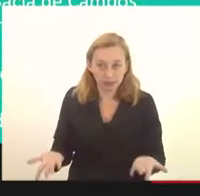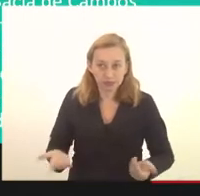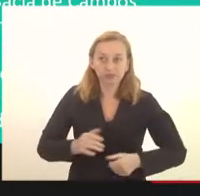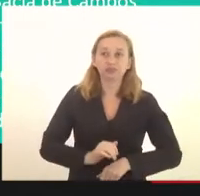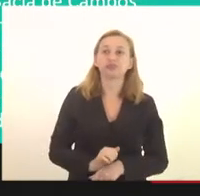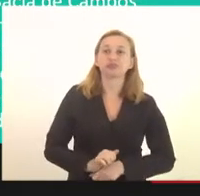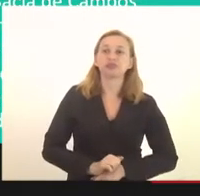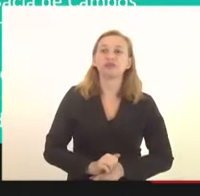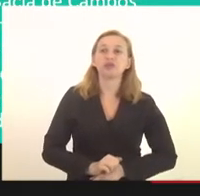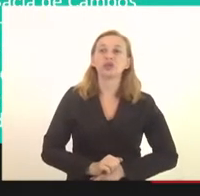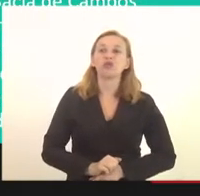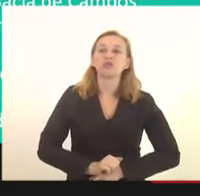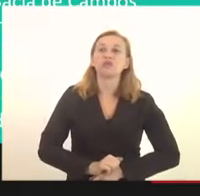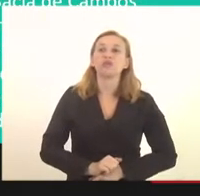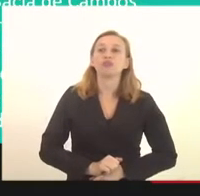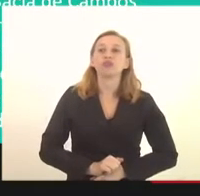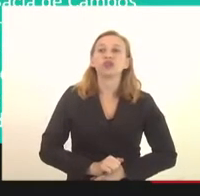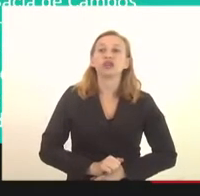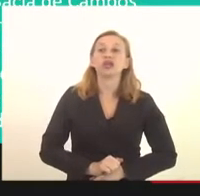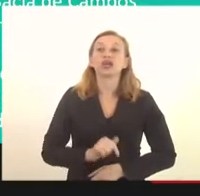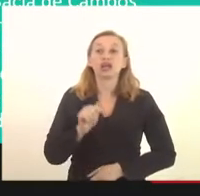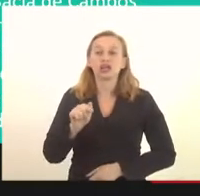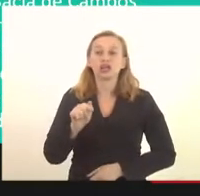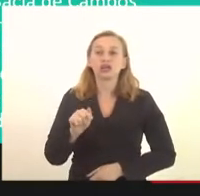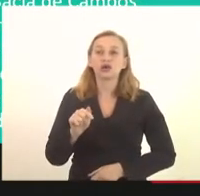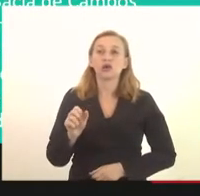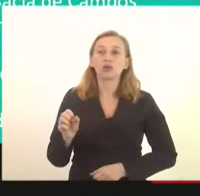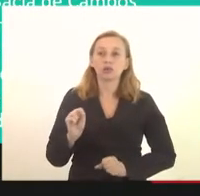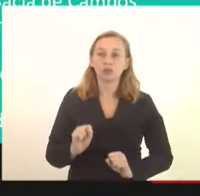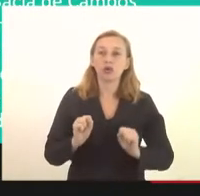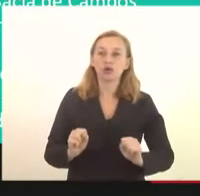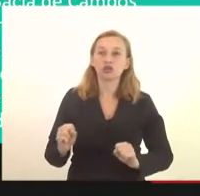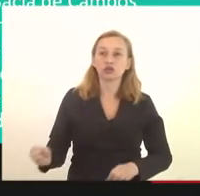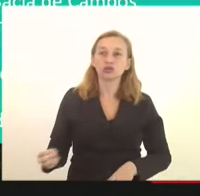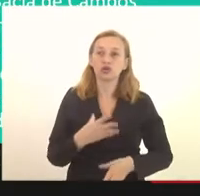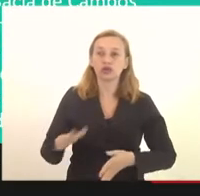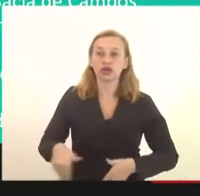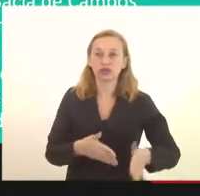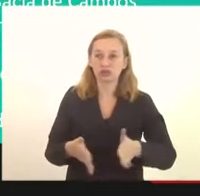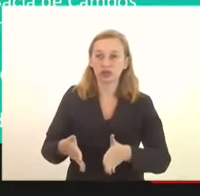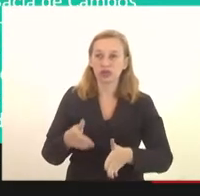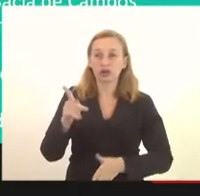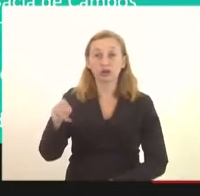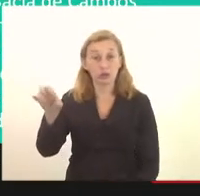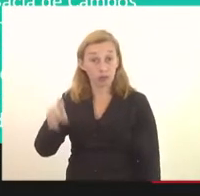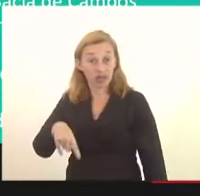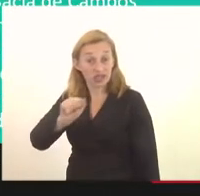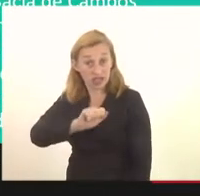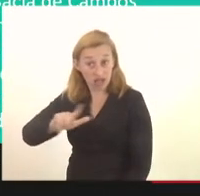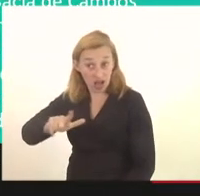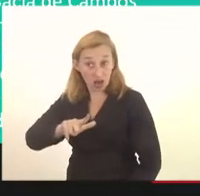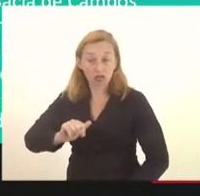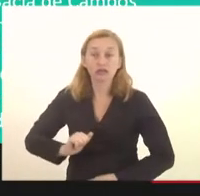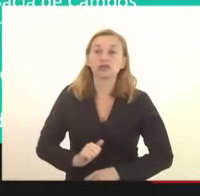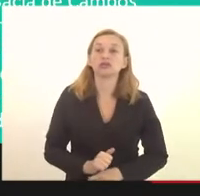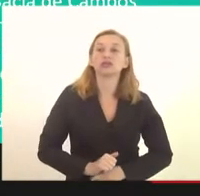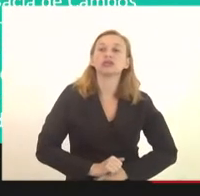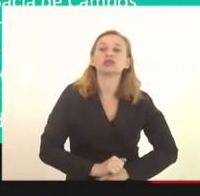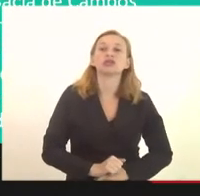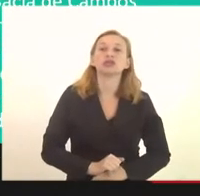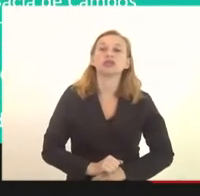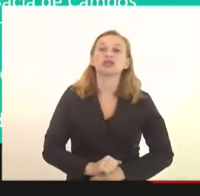nessas trends que a gente já conhece. Aqui pode abrir um novo play para o pré-sal, uma condição diferente em termos de economicidade,